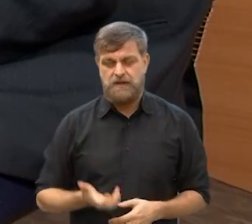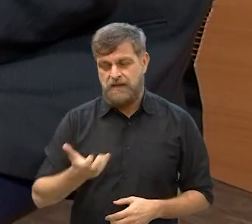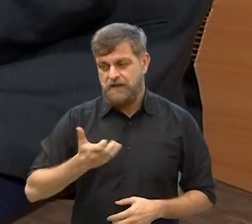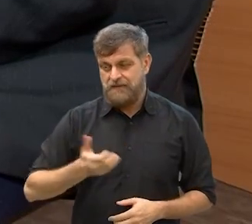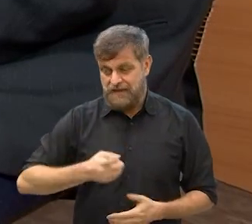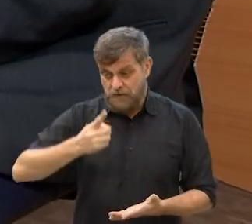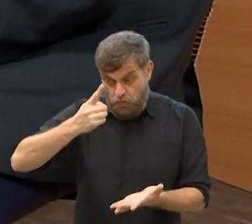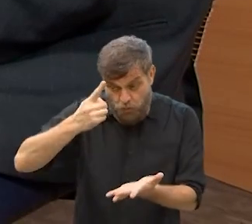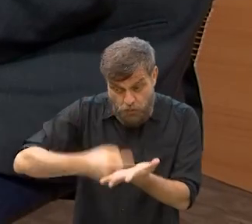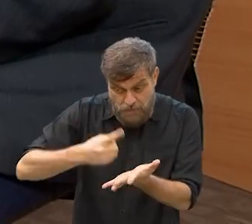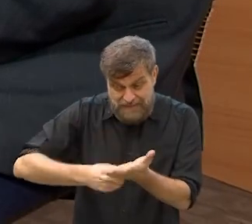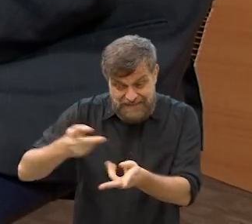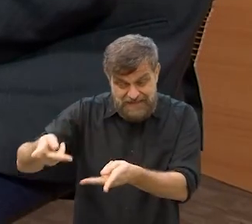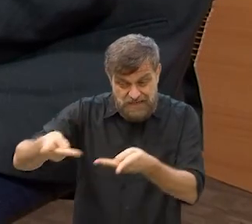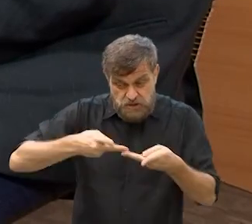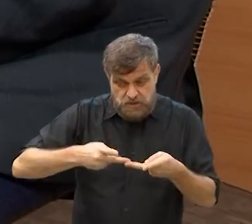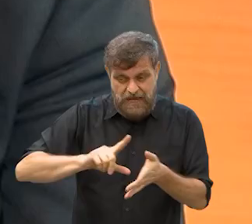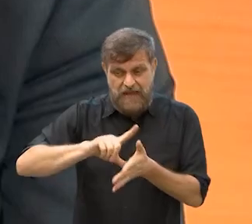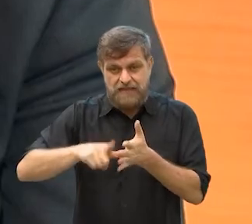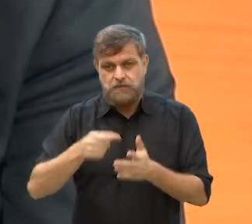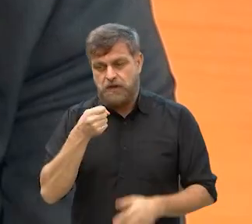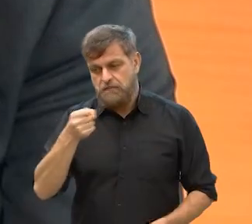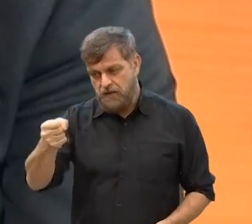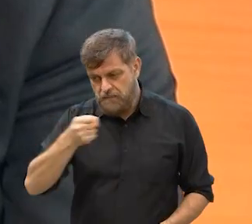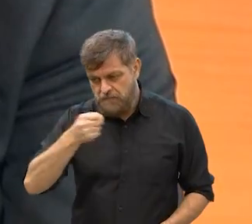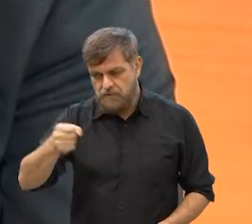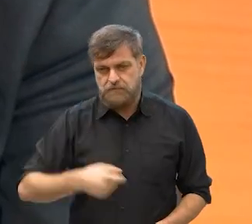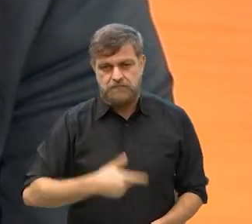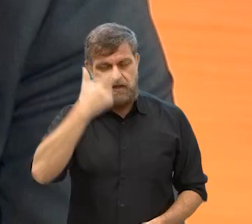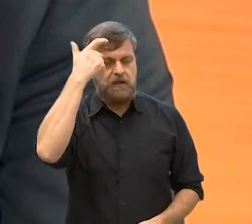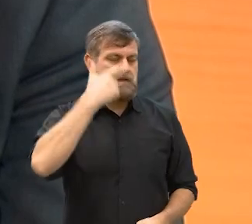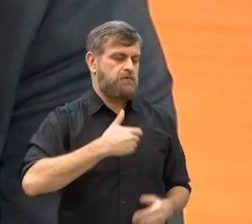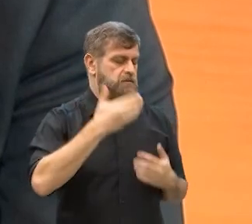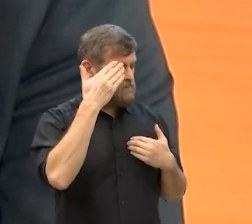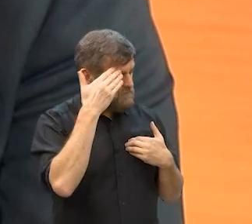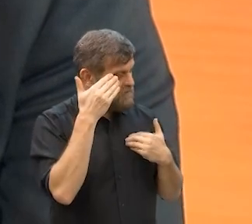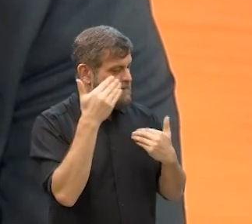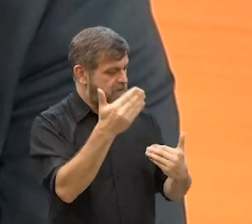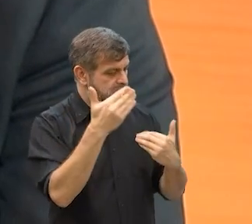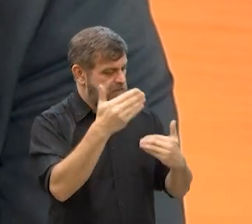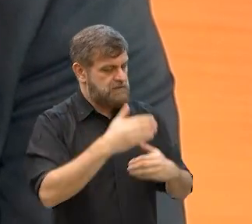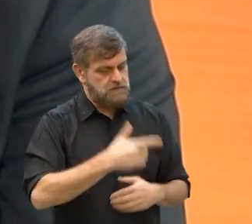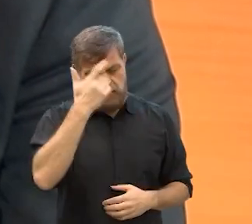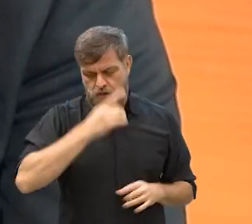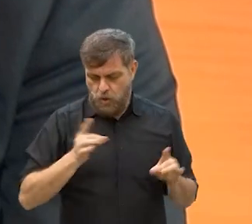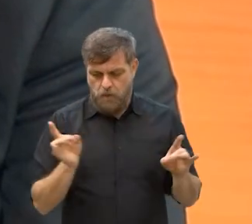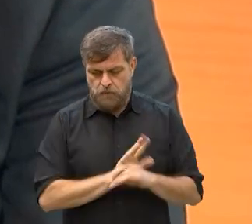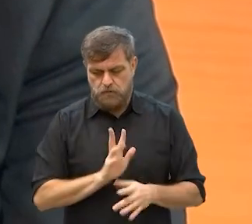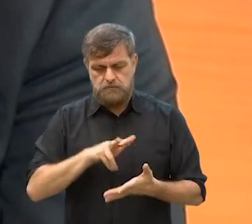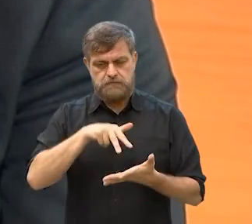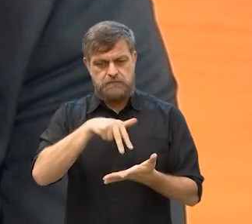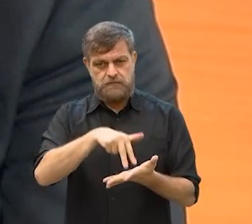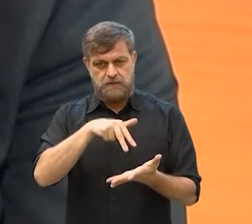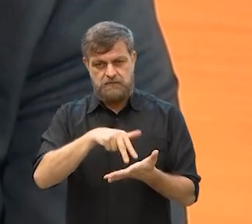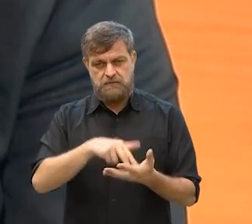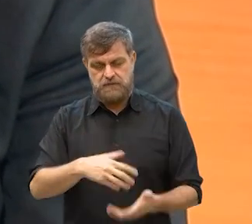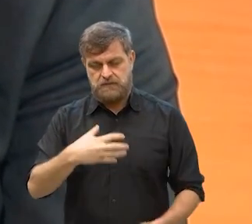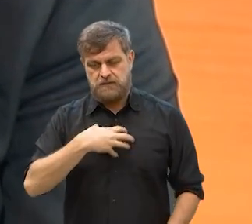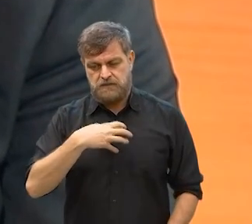quero deixar já também o convite para uma próxima participação. Eu que agradeço e me coloco à disposição. Me